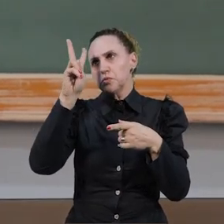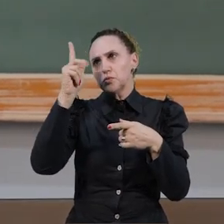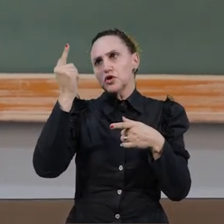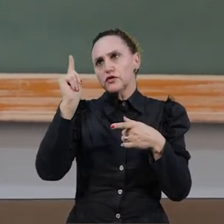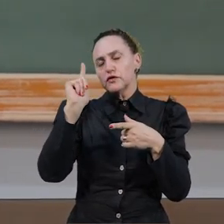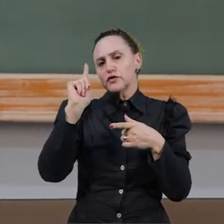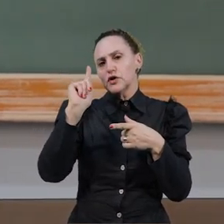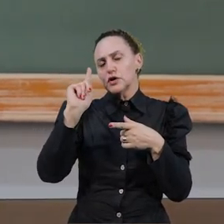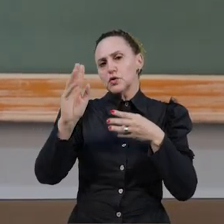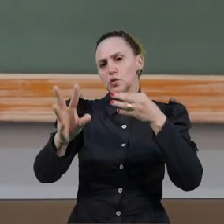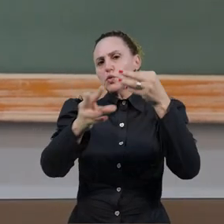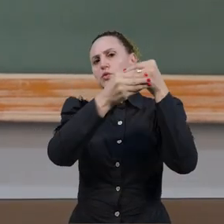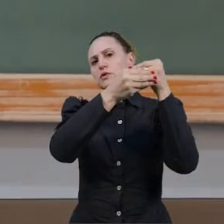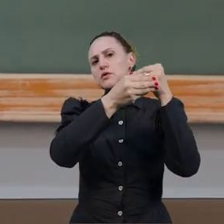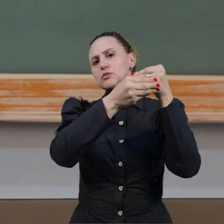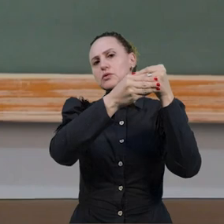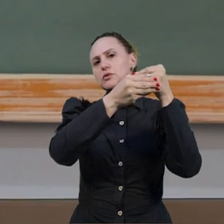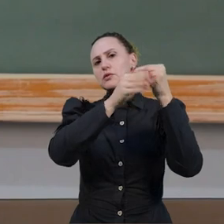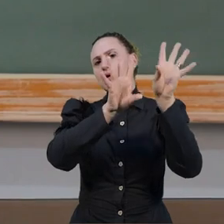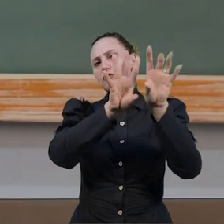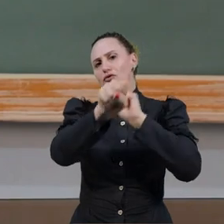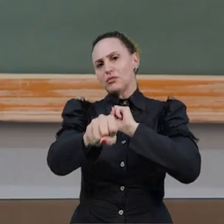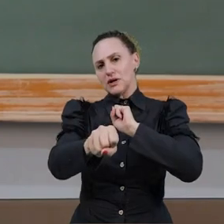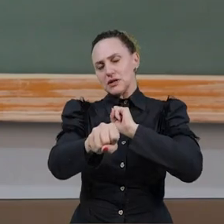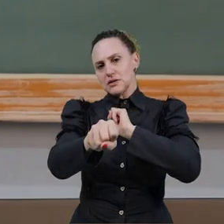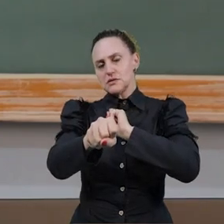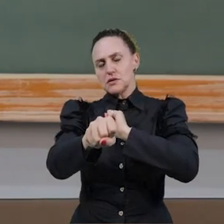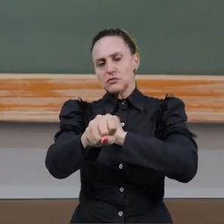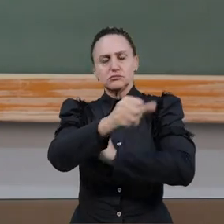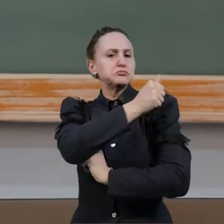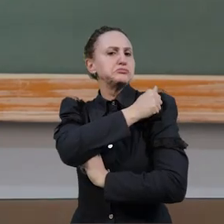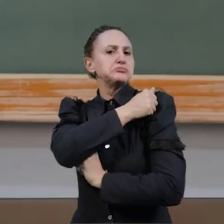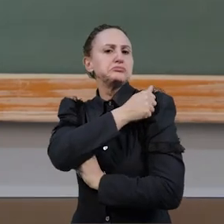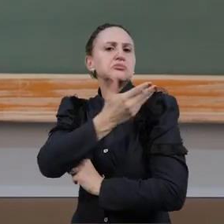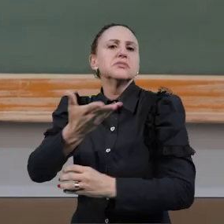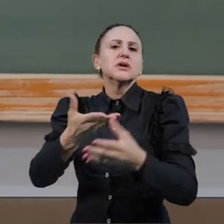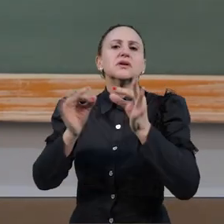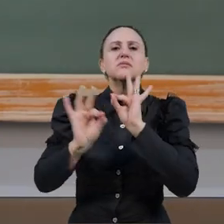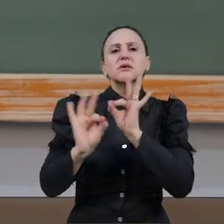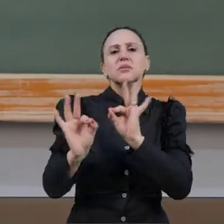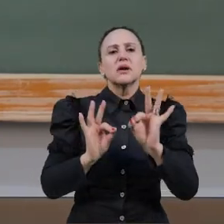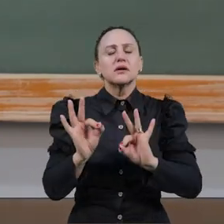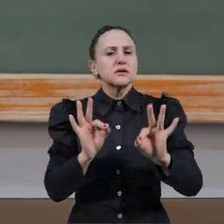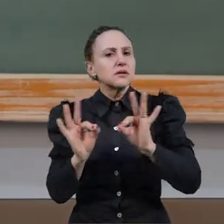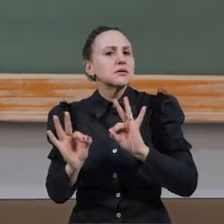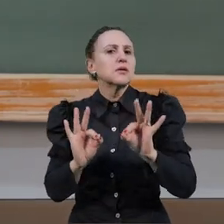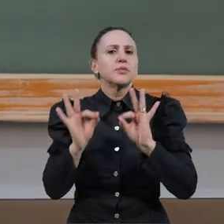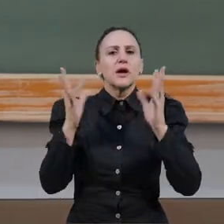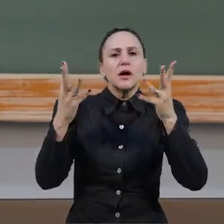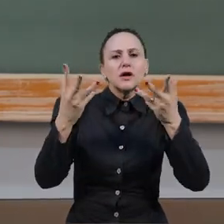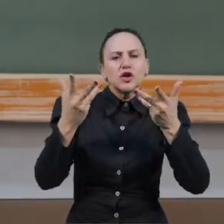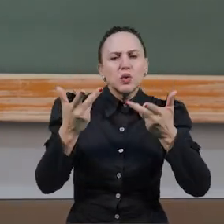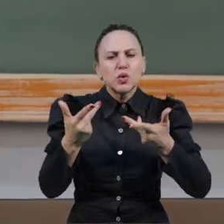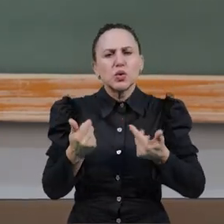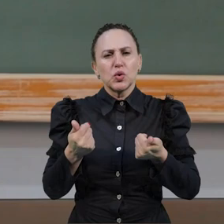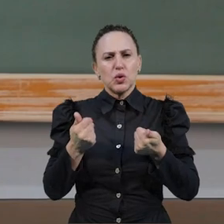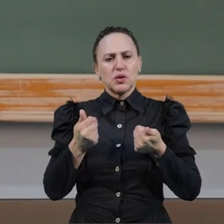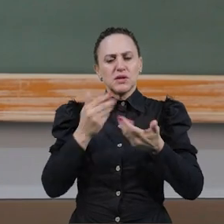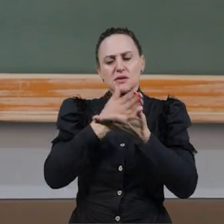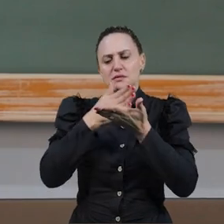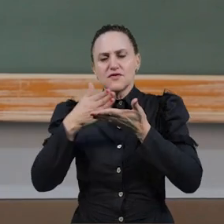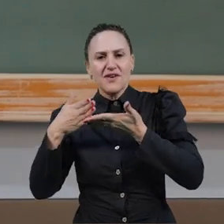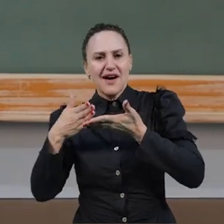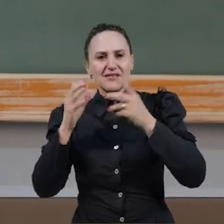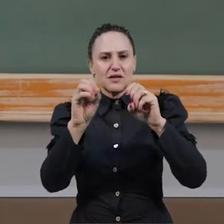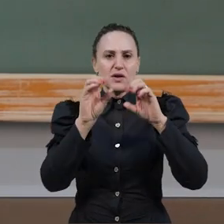para a formação do meu aluno, para a sua alfabetização, para a sua preparação para as outras fases da educação básica.